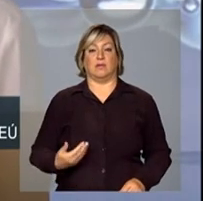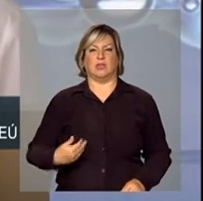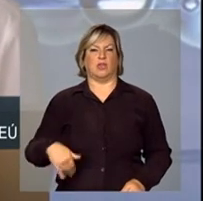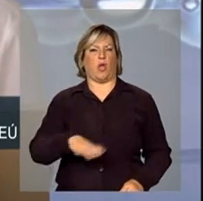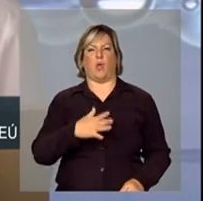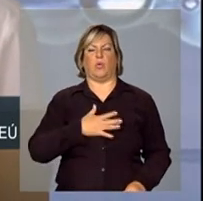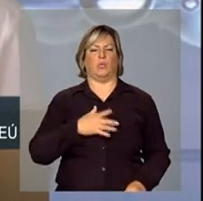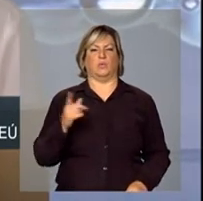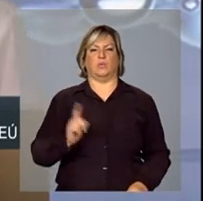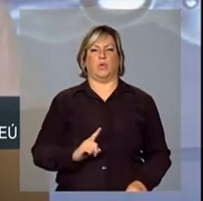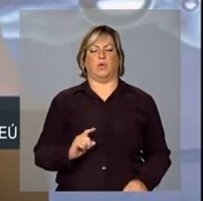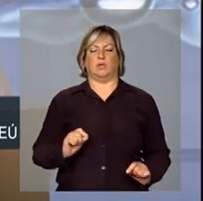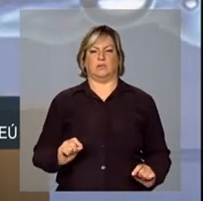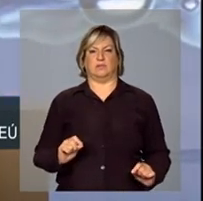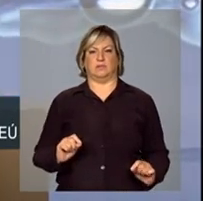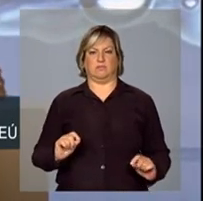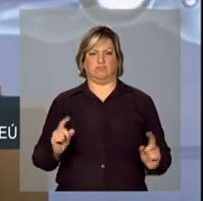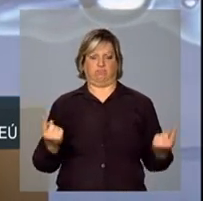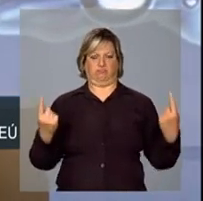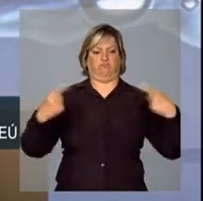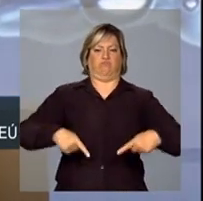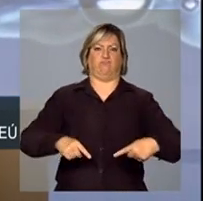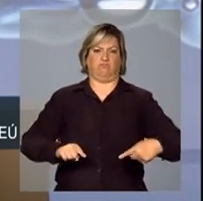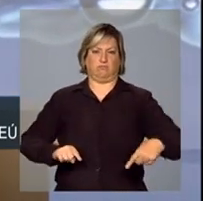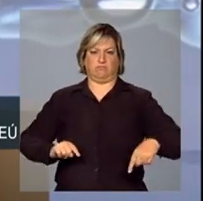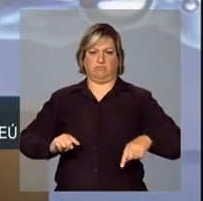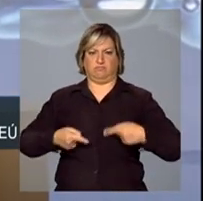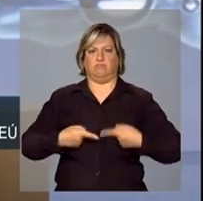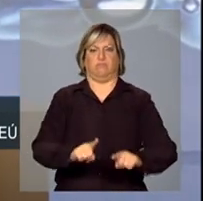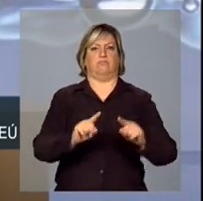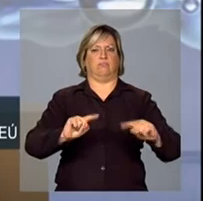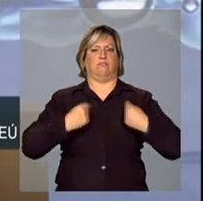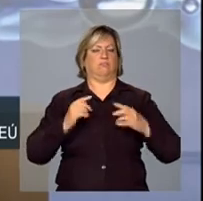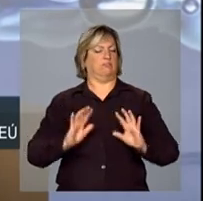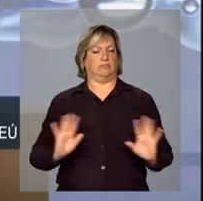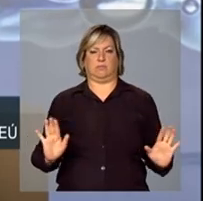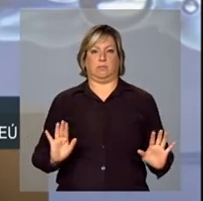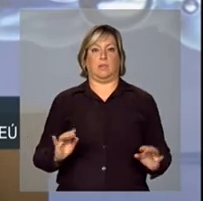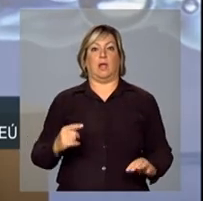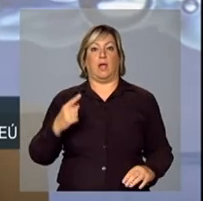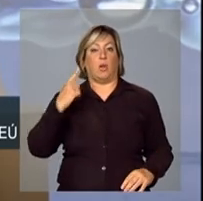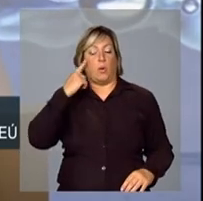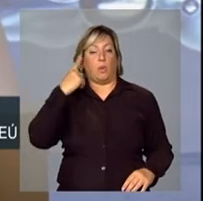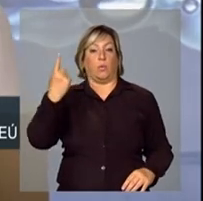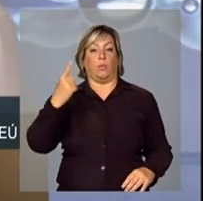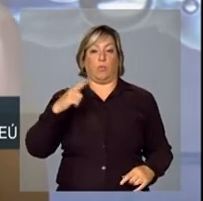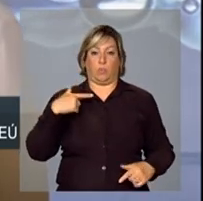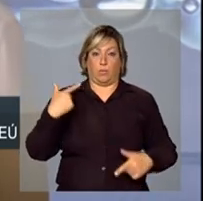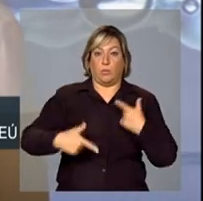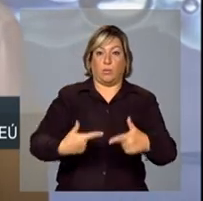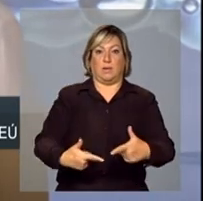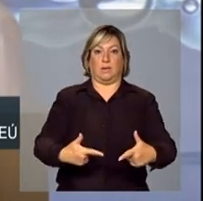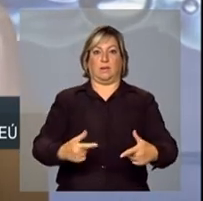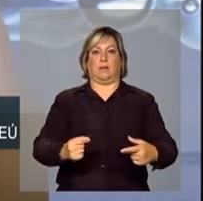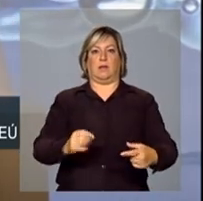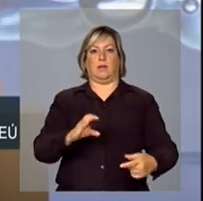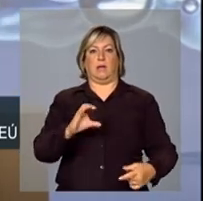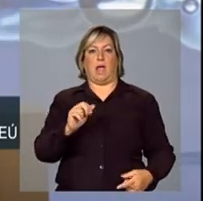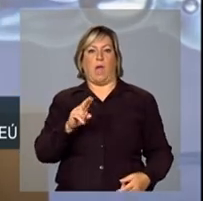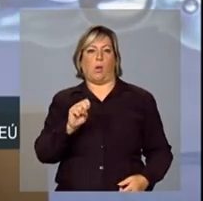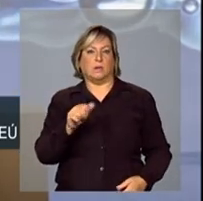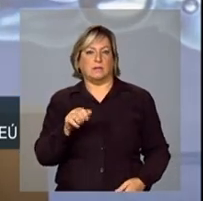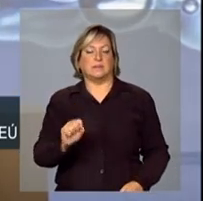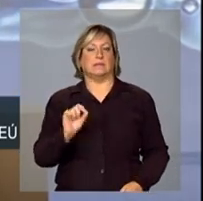afrontas, somos dados a lutas por causas e por ideais, por valores que já